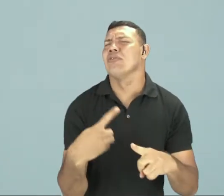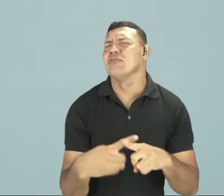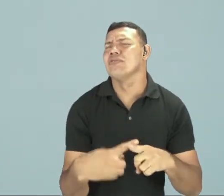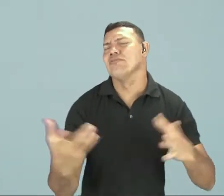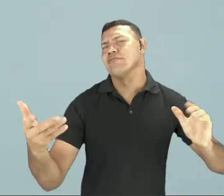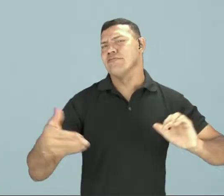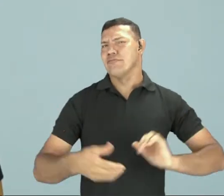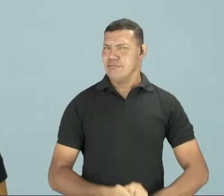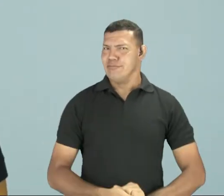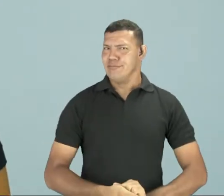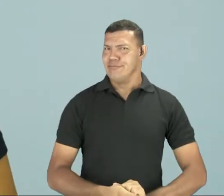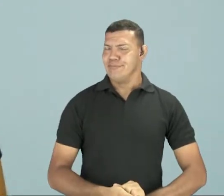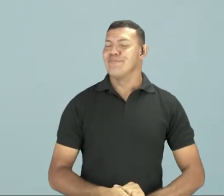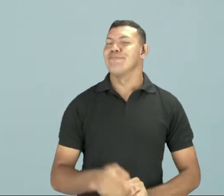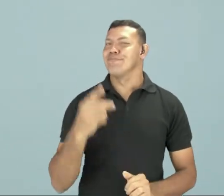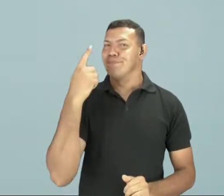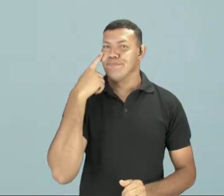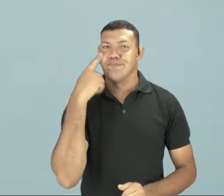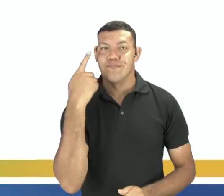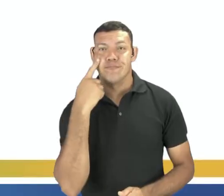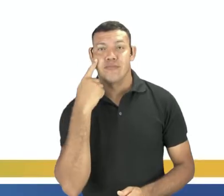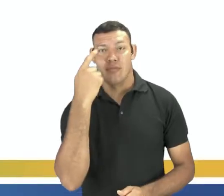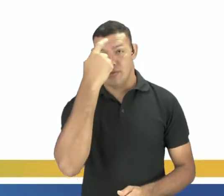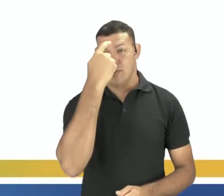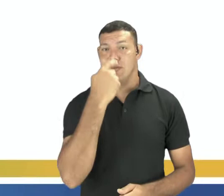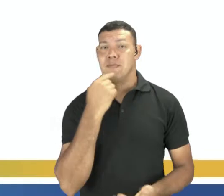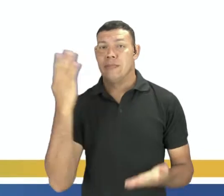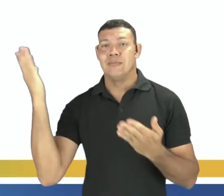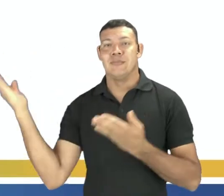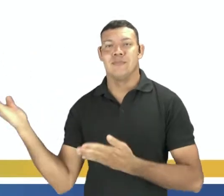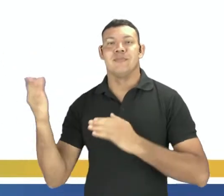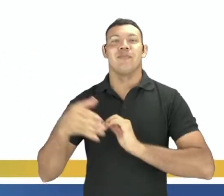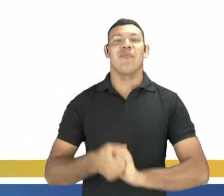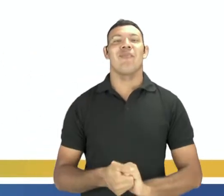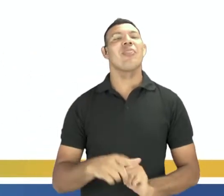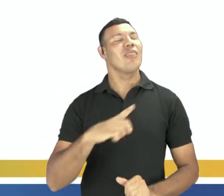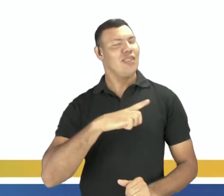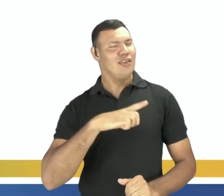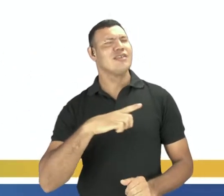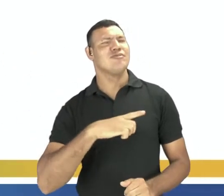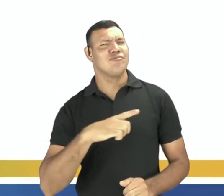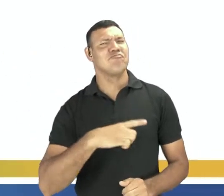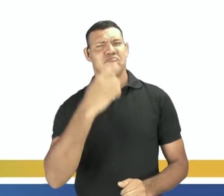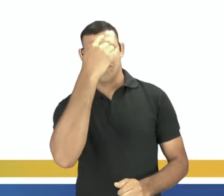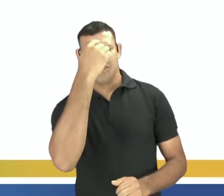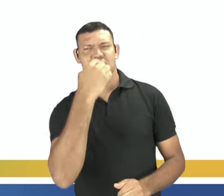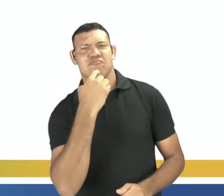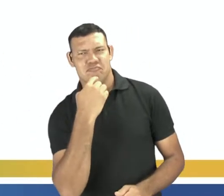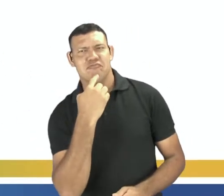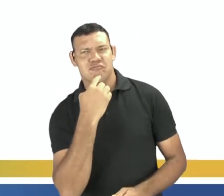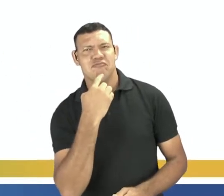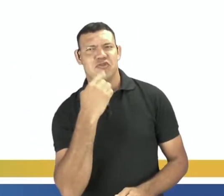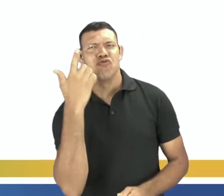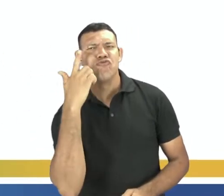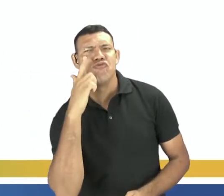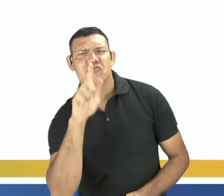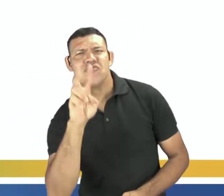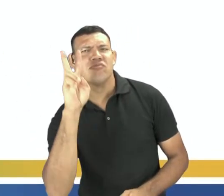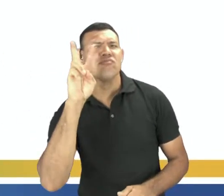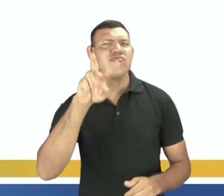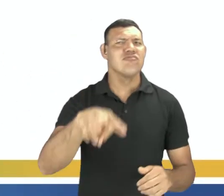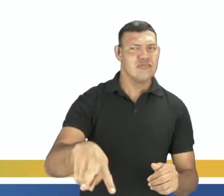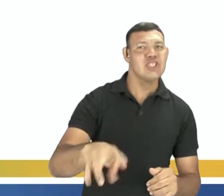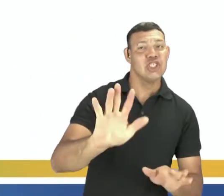tantas coisas? Você já vai ver. Aí na imagem que você está vendo agora, nós temos algumas imagens que com certeza você já viu em algum